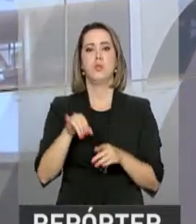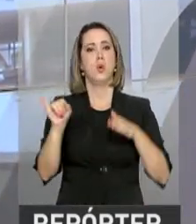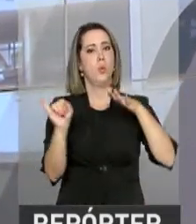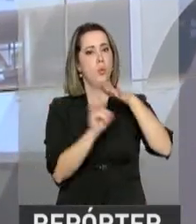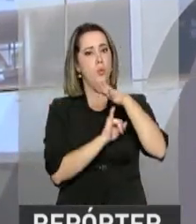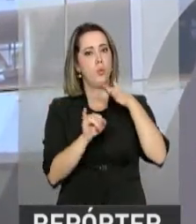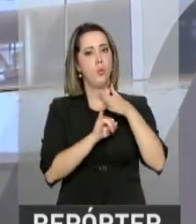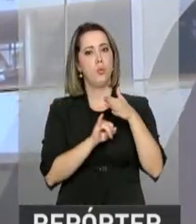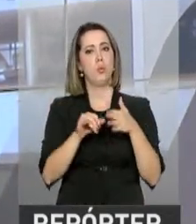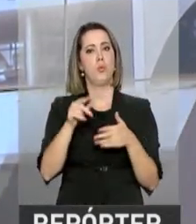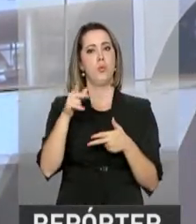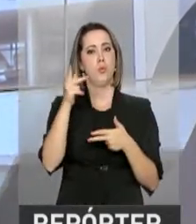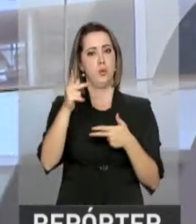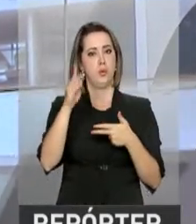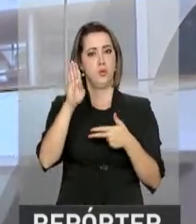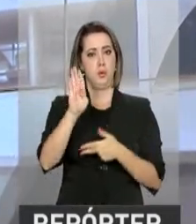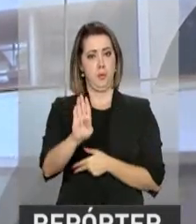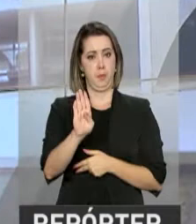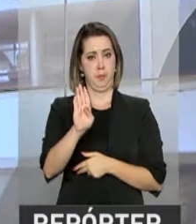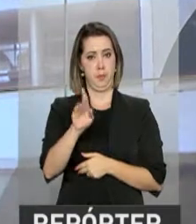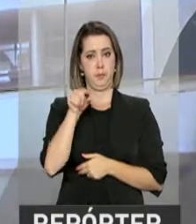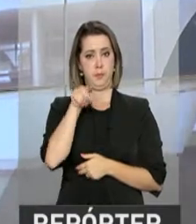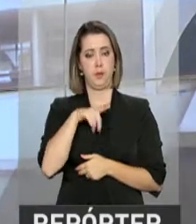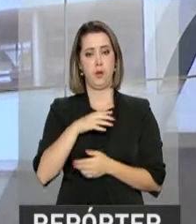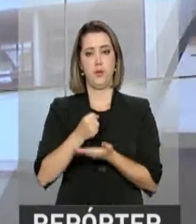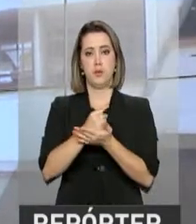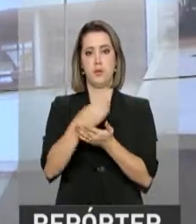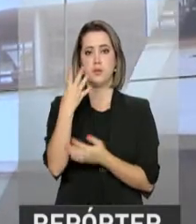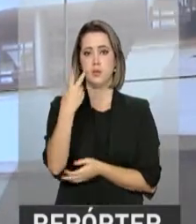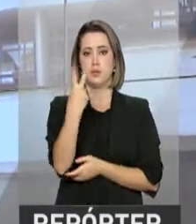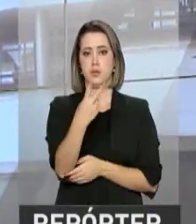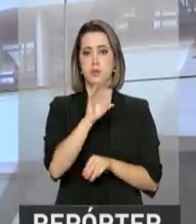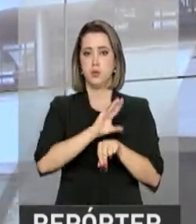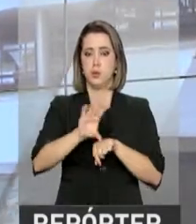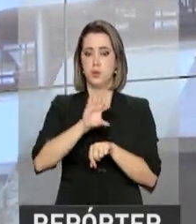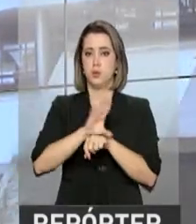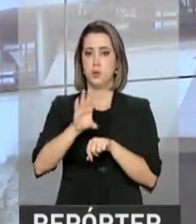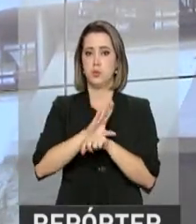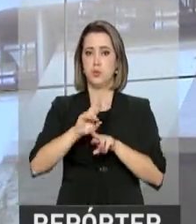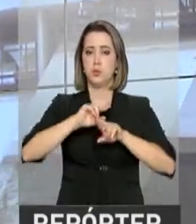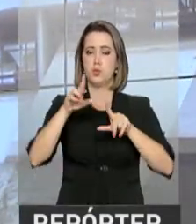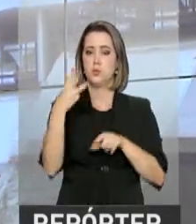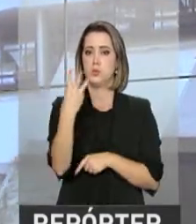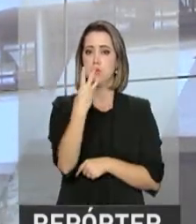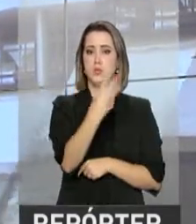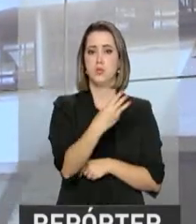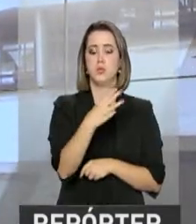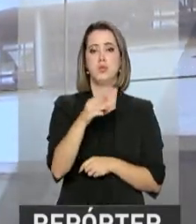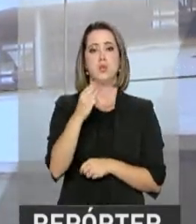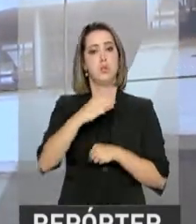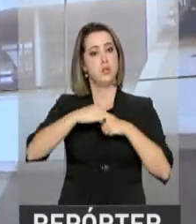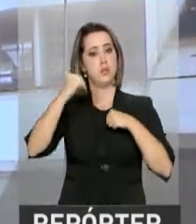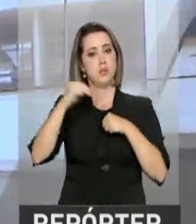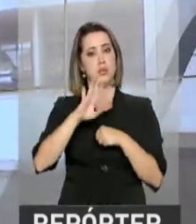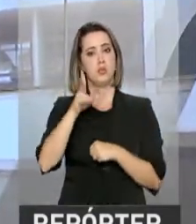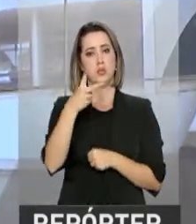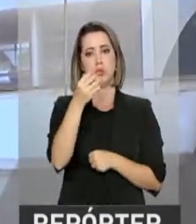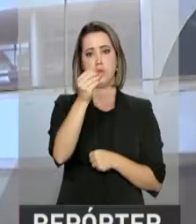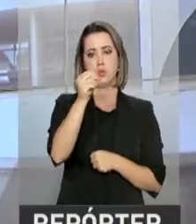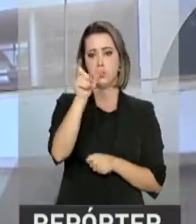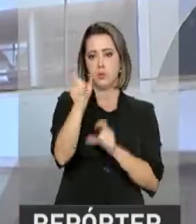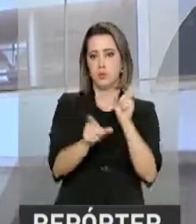oferece 42 cursos de graduação e 33 de mestrado cerca de 200 brasileiros já